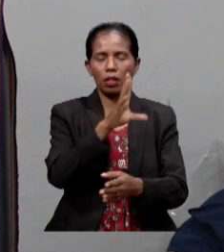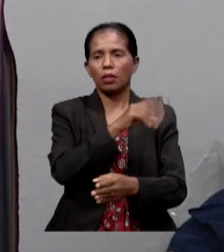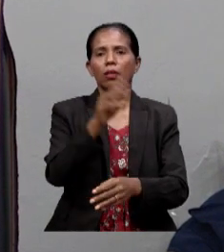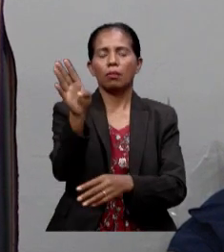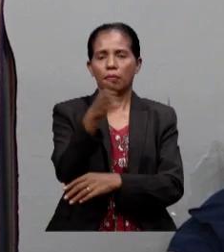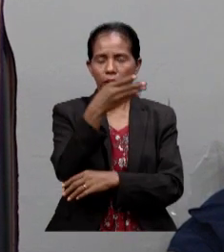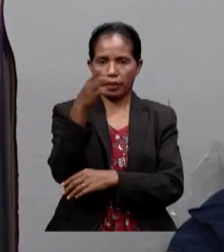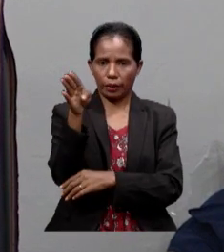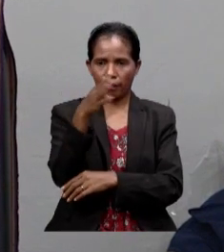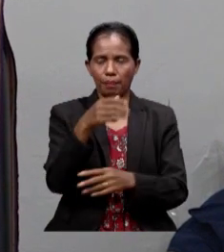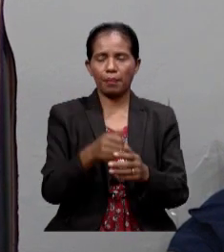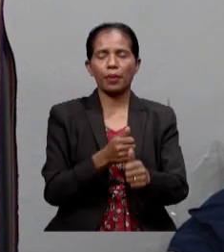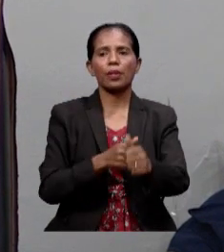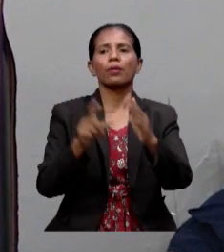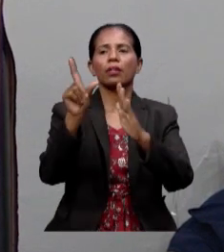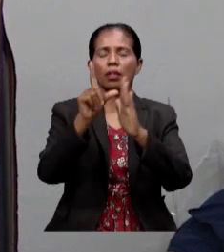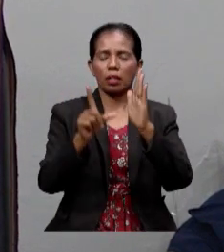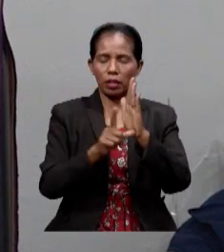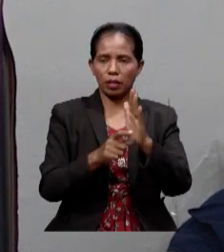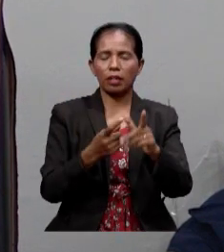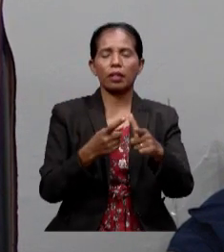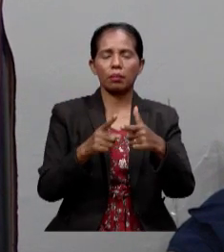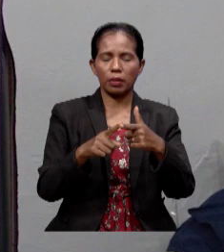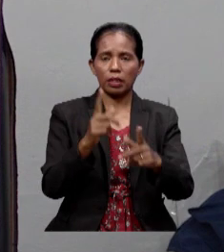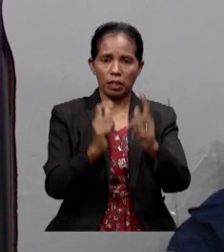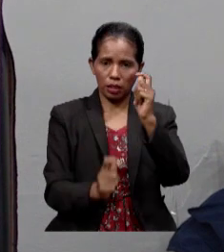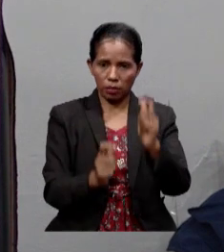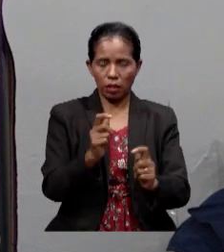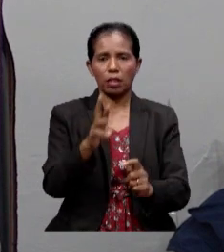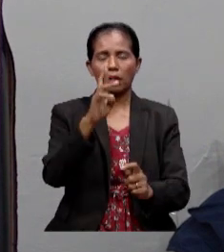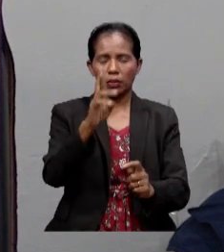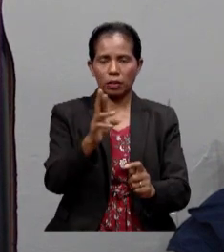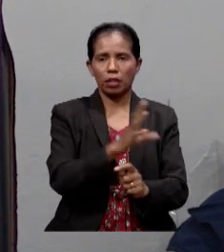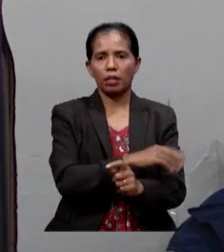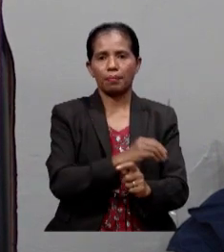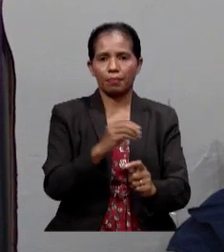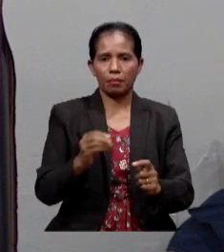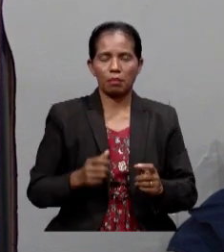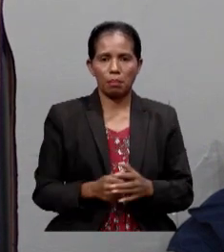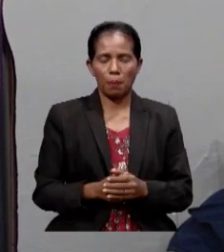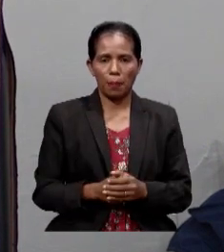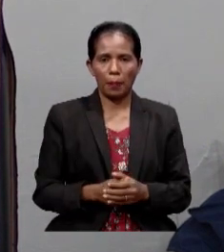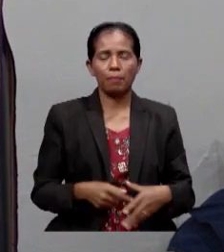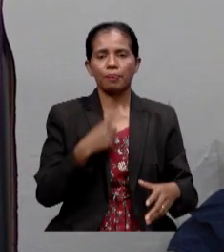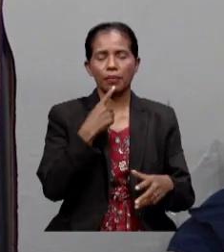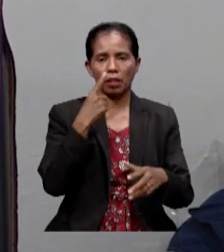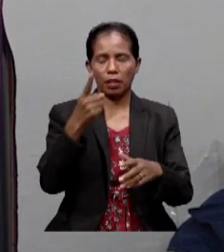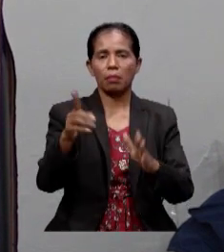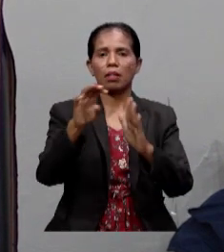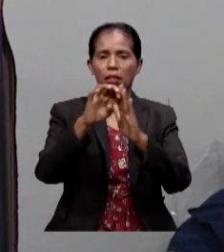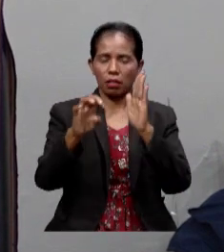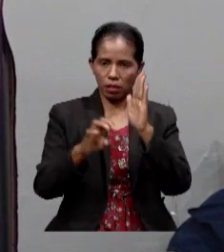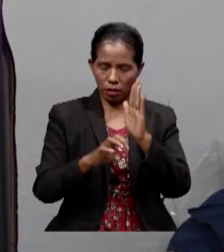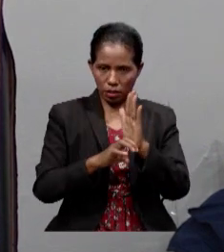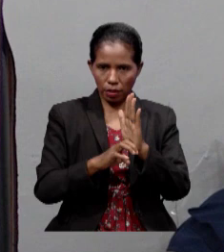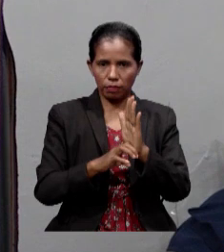Também, tu ir lei, depois de terminar o recurso, hala sorteio, notifica. Ba está notificação mais tona